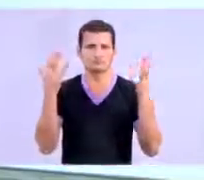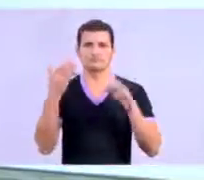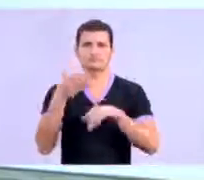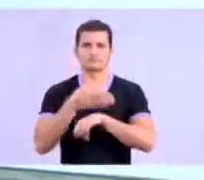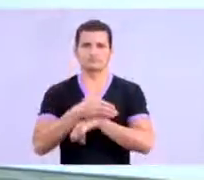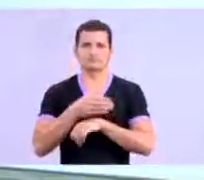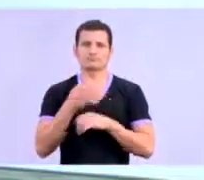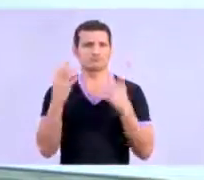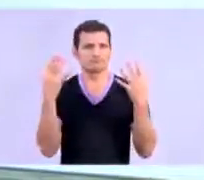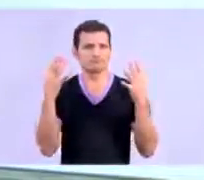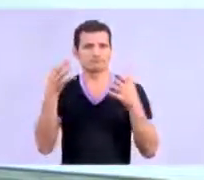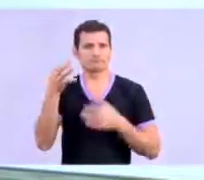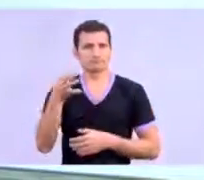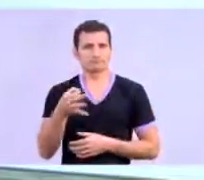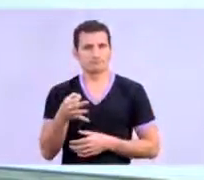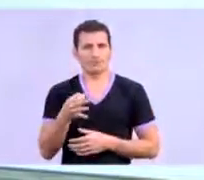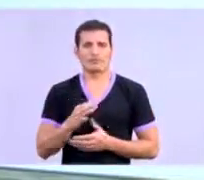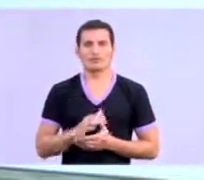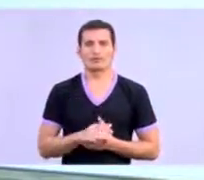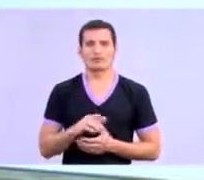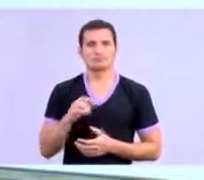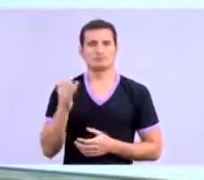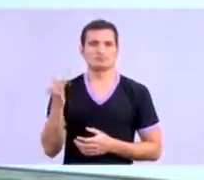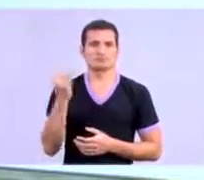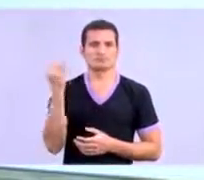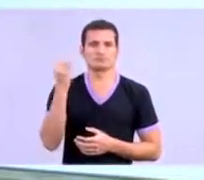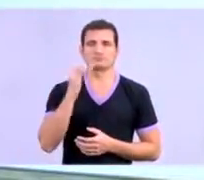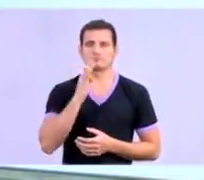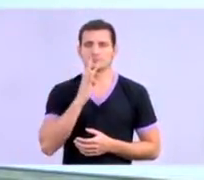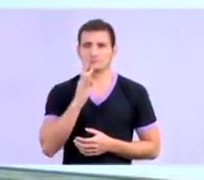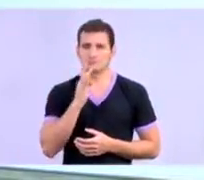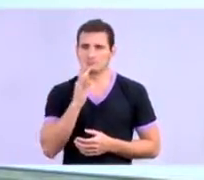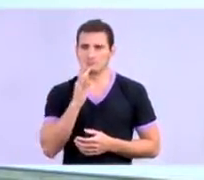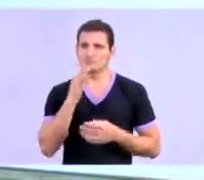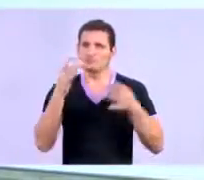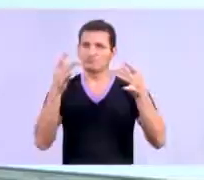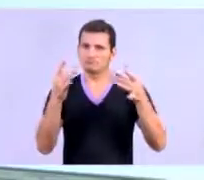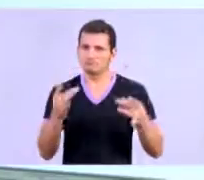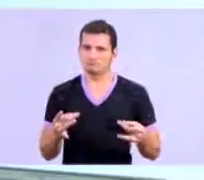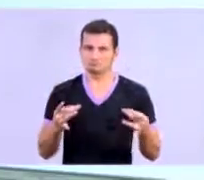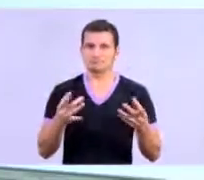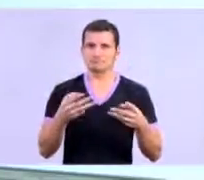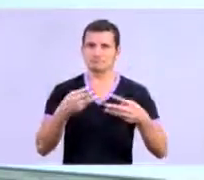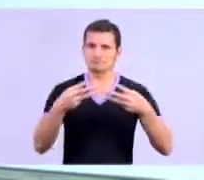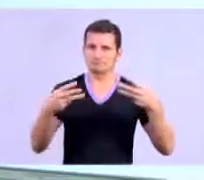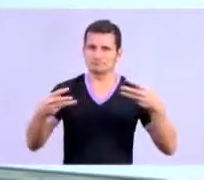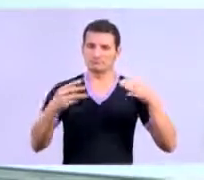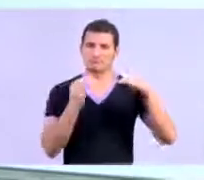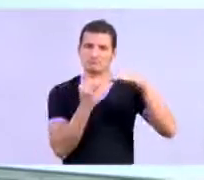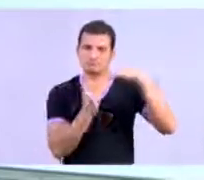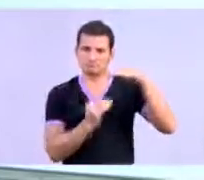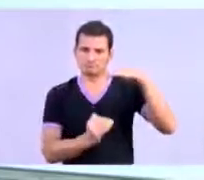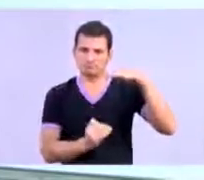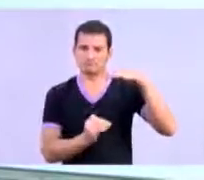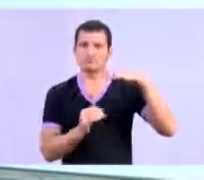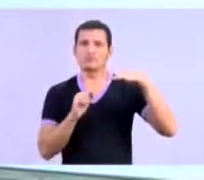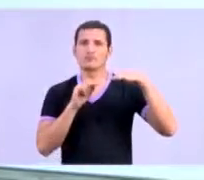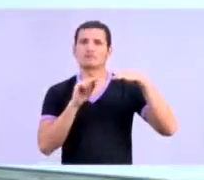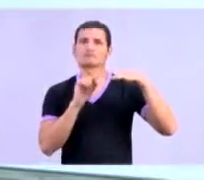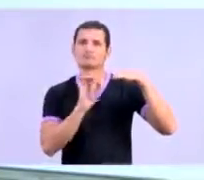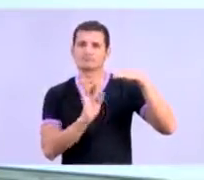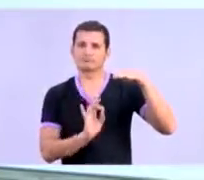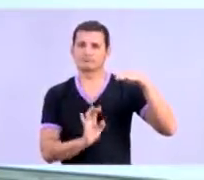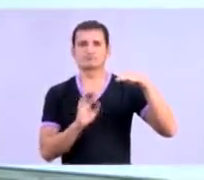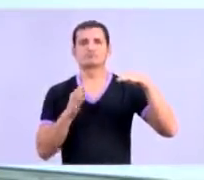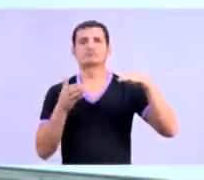É isso mesmo, e é muito importante conhecer esses detalhes da rede, das camadas e o que representam